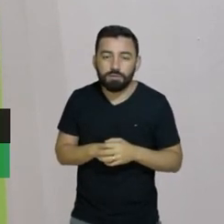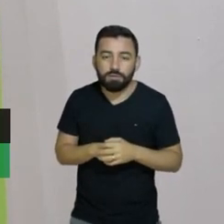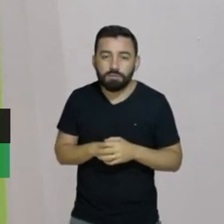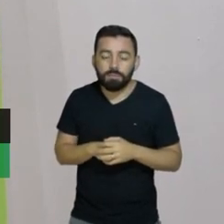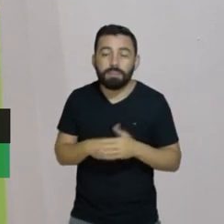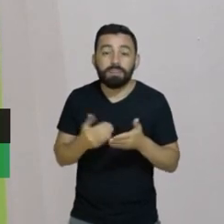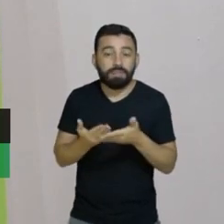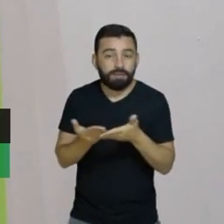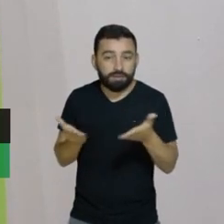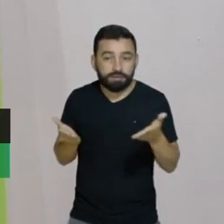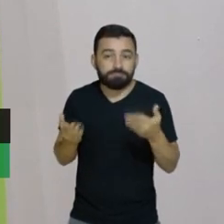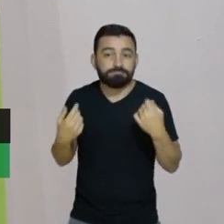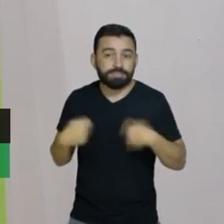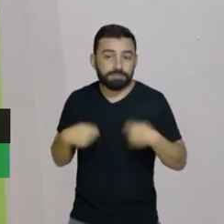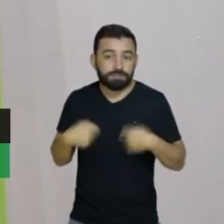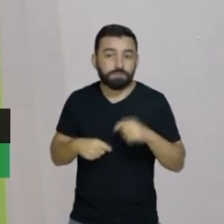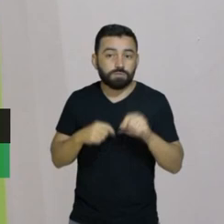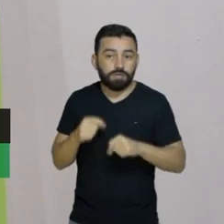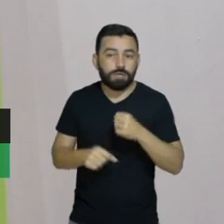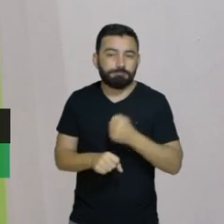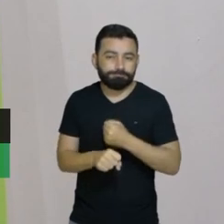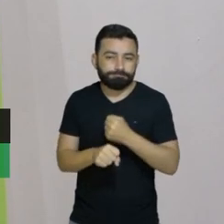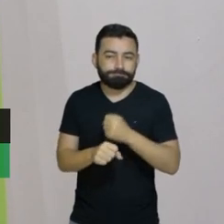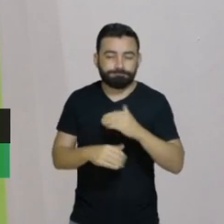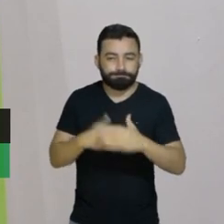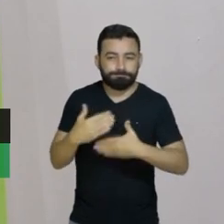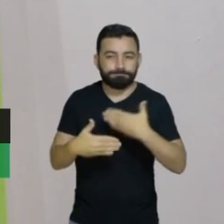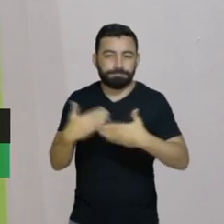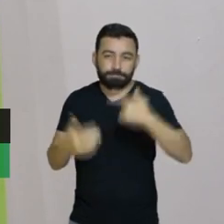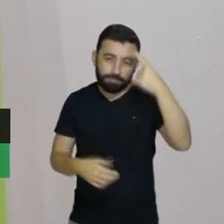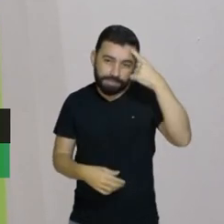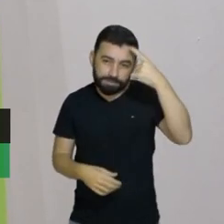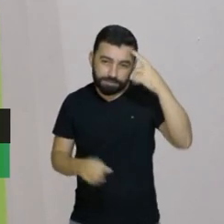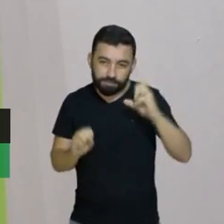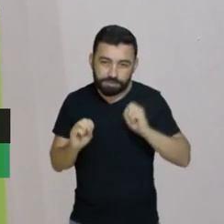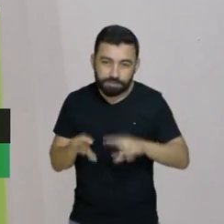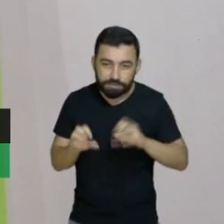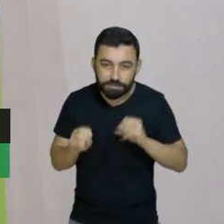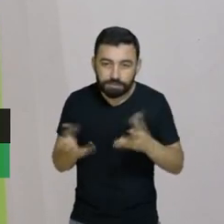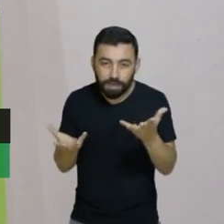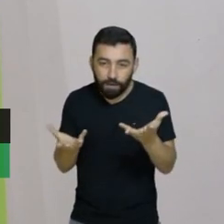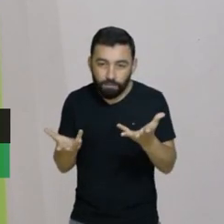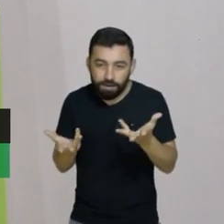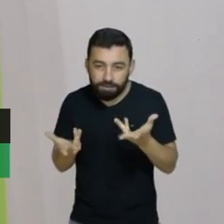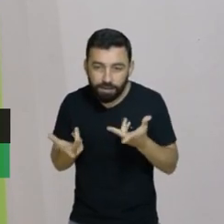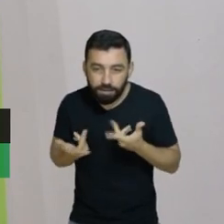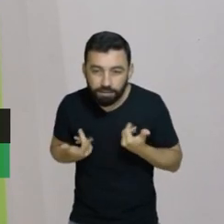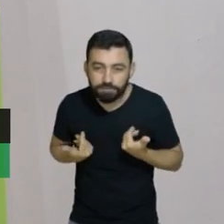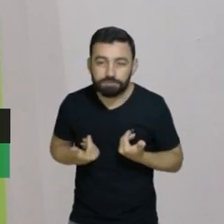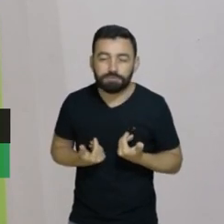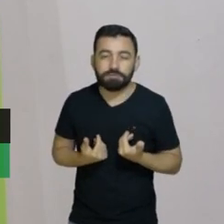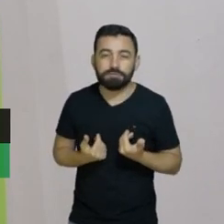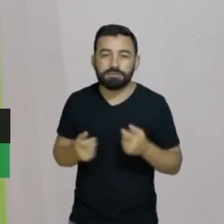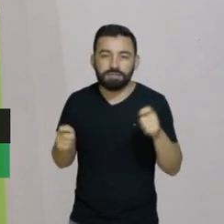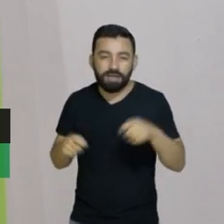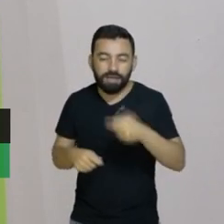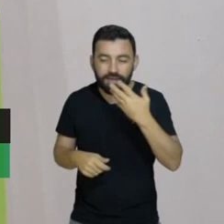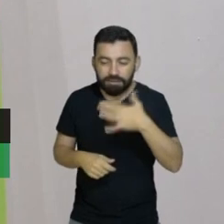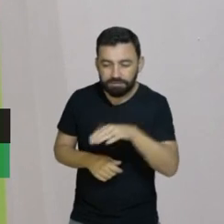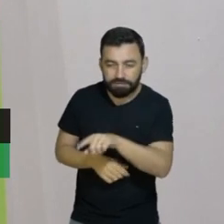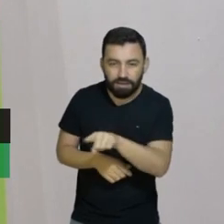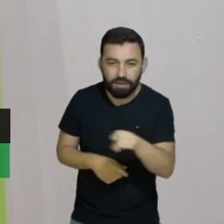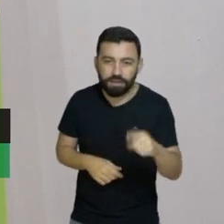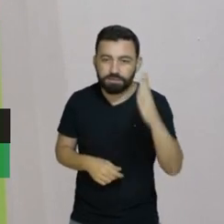ele precisa ser construído pensando no ensino, pensando na qualidade da educação para as crianças, pensando